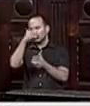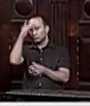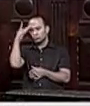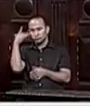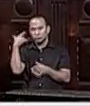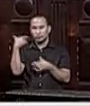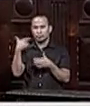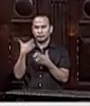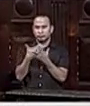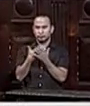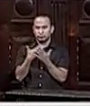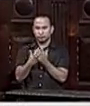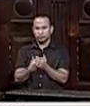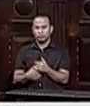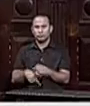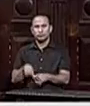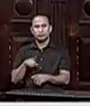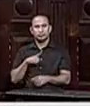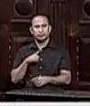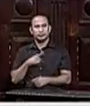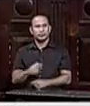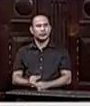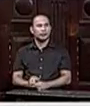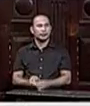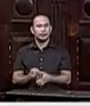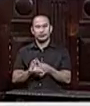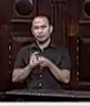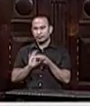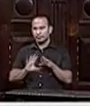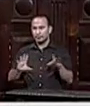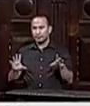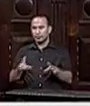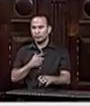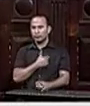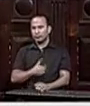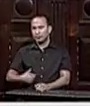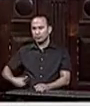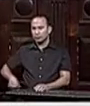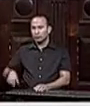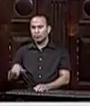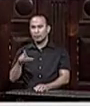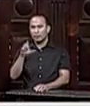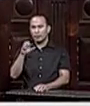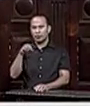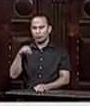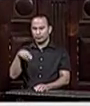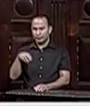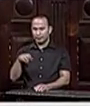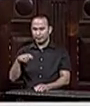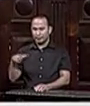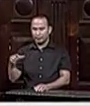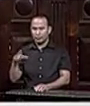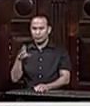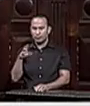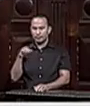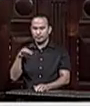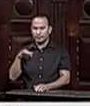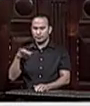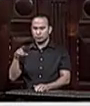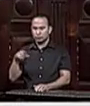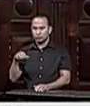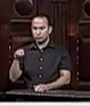é? Concebidos pelo governador Leonel Brizola e pelo então